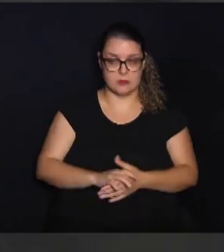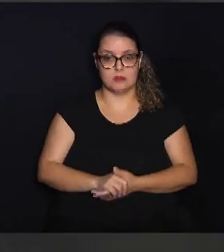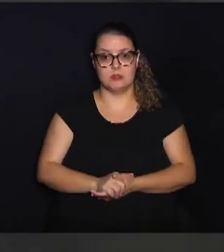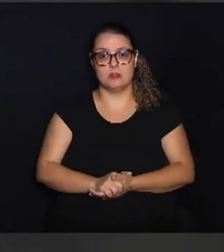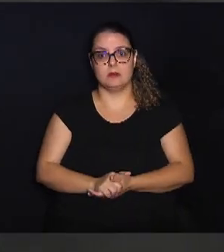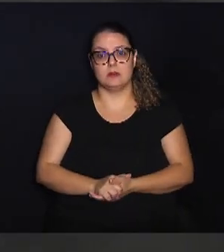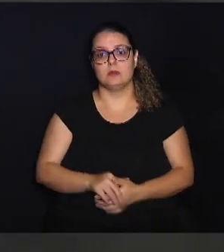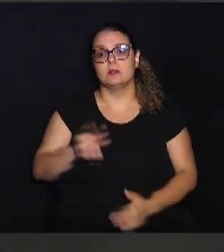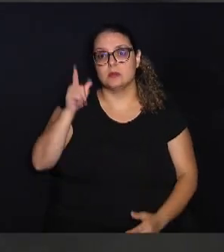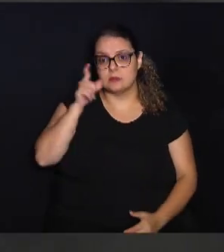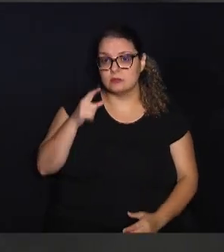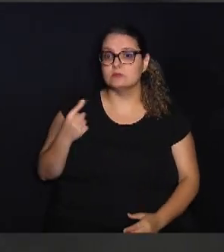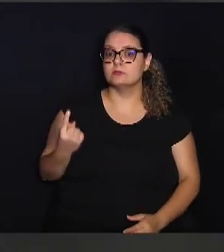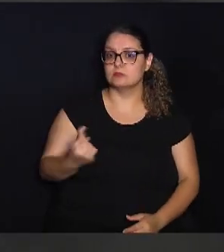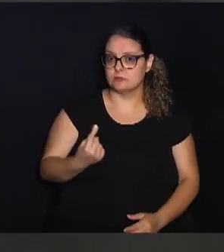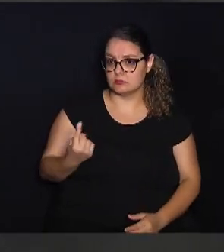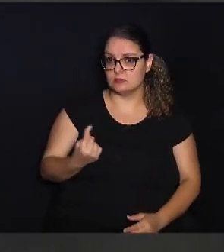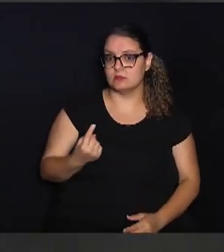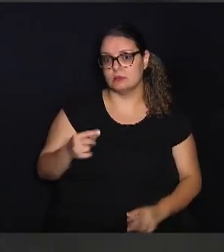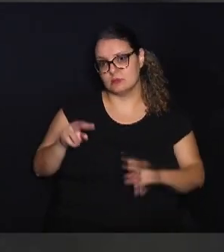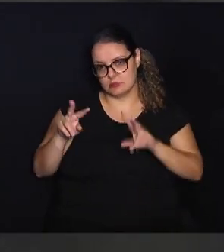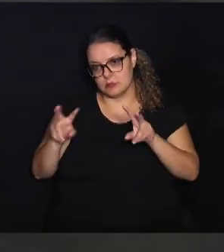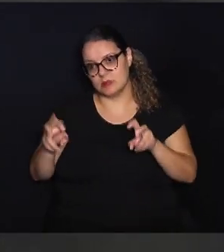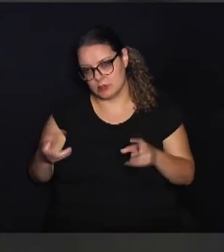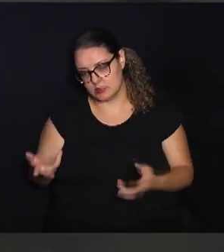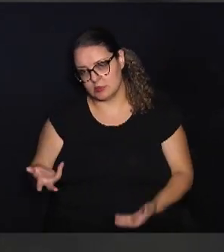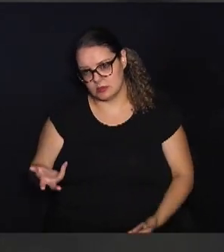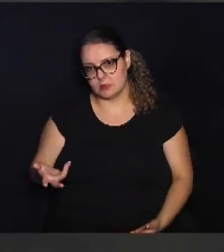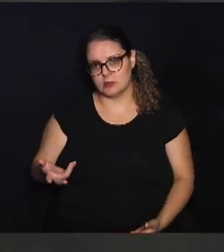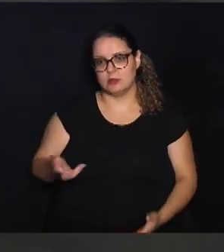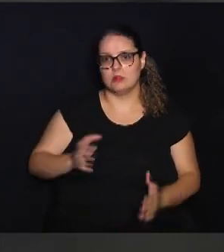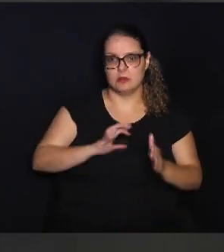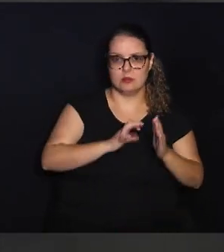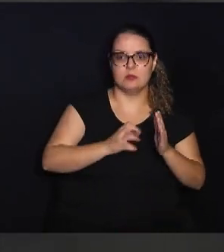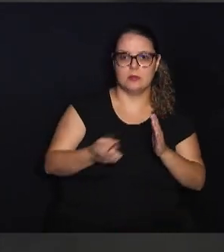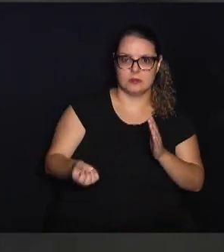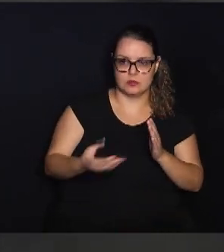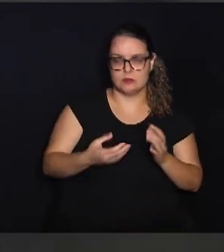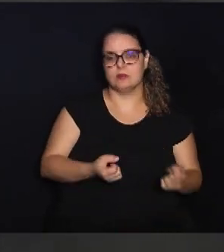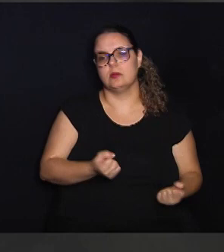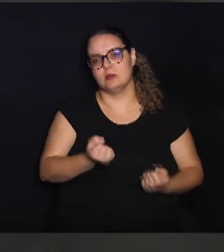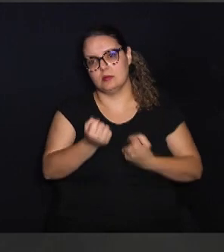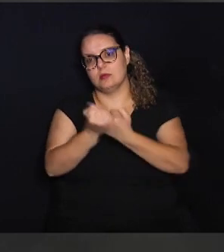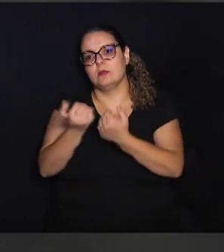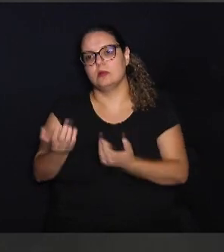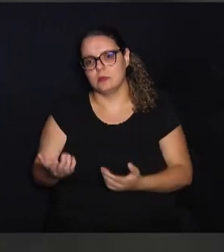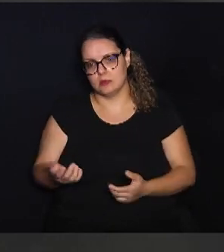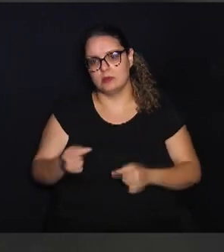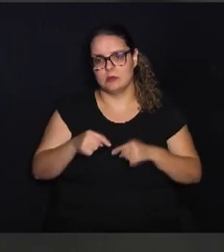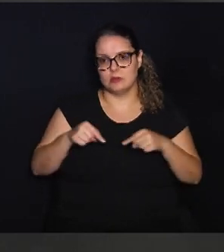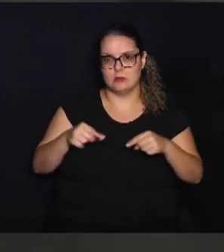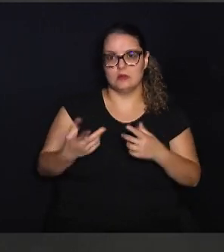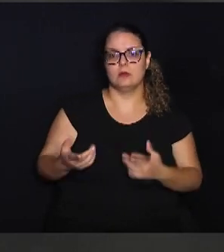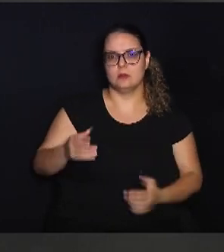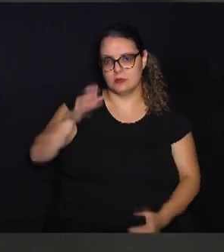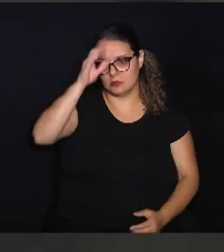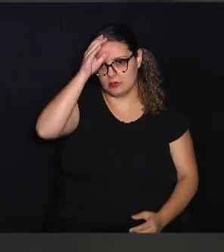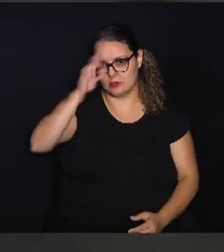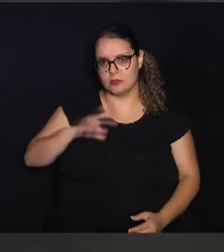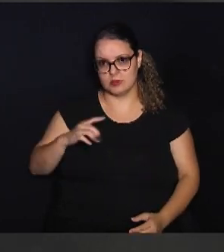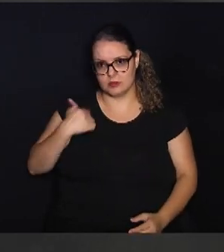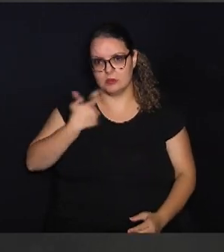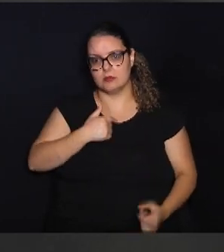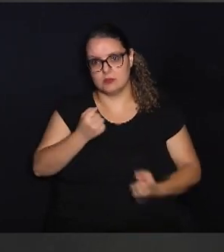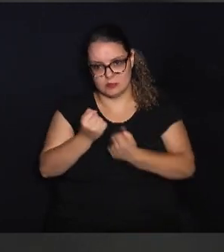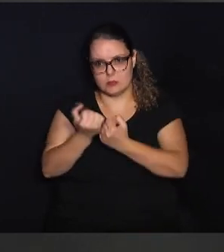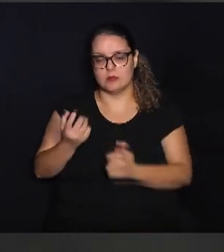aguentar tudo isso sozinho entre aspas, o Partido Novo apoiando, o pessoal de gabinete e os eleitores nossos, né? Que